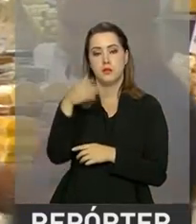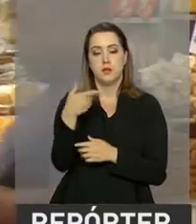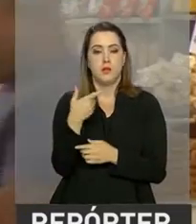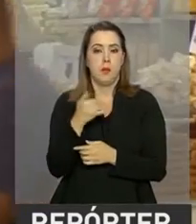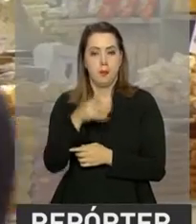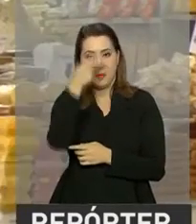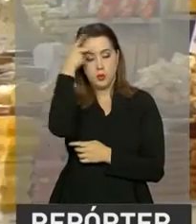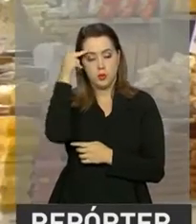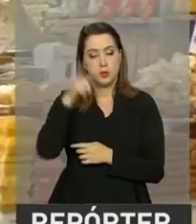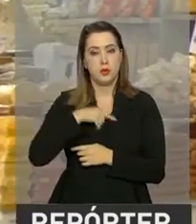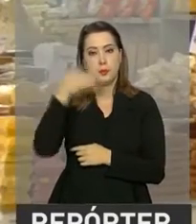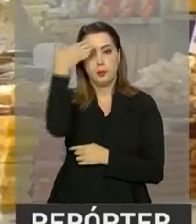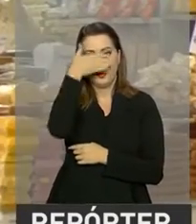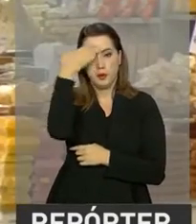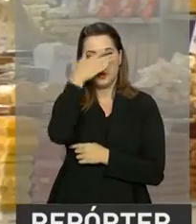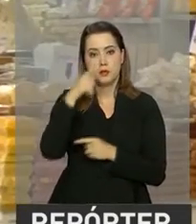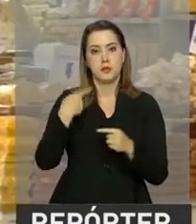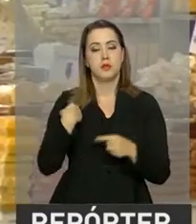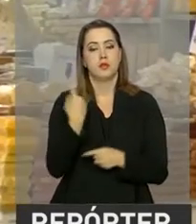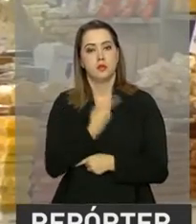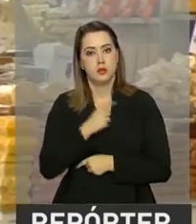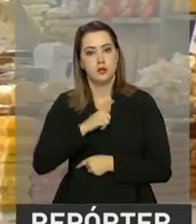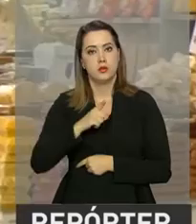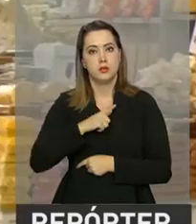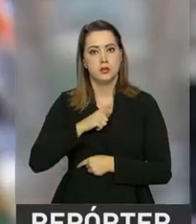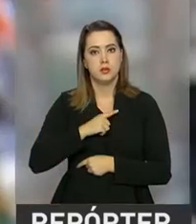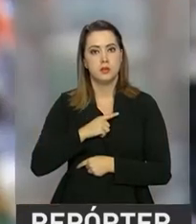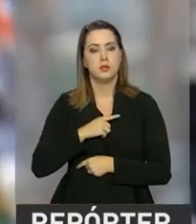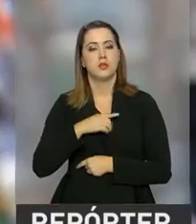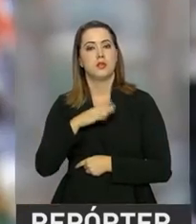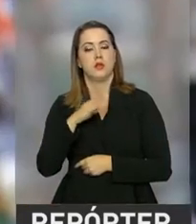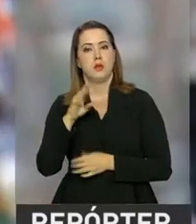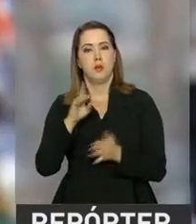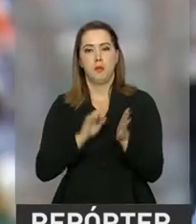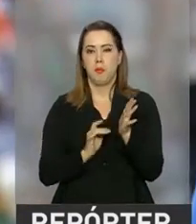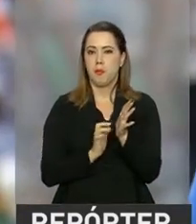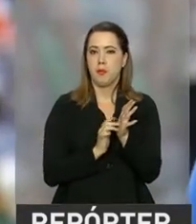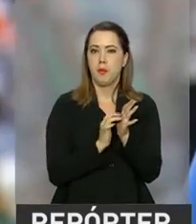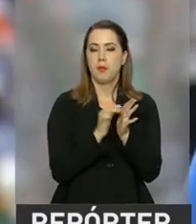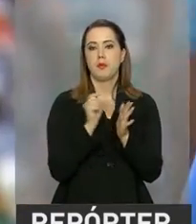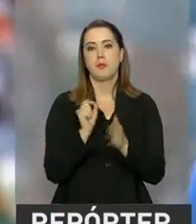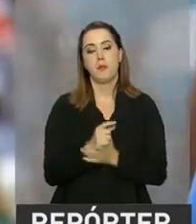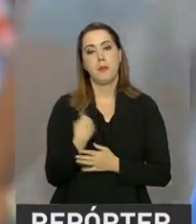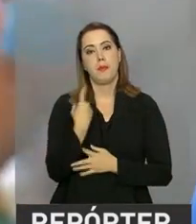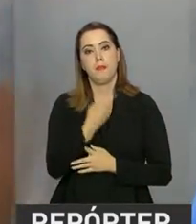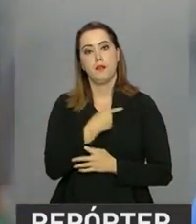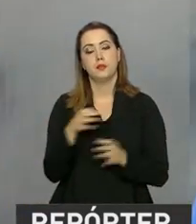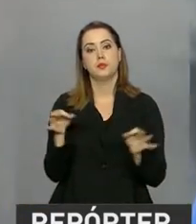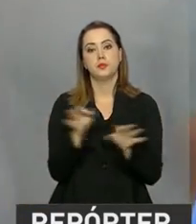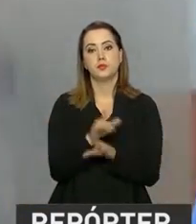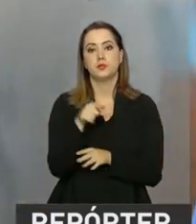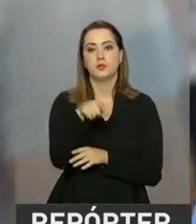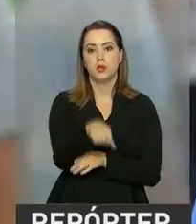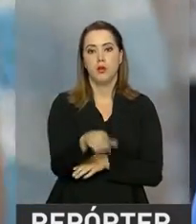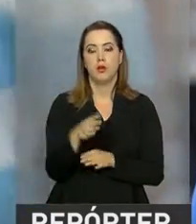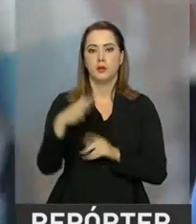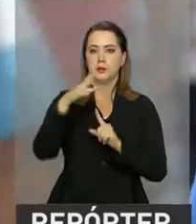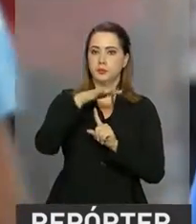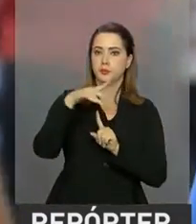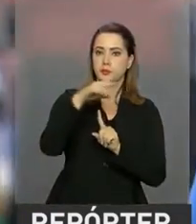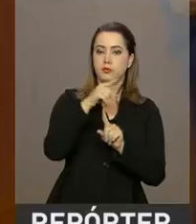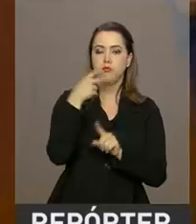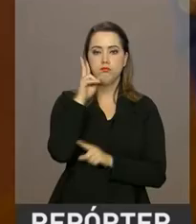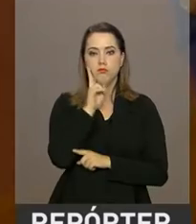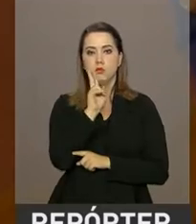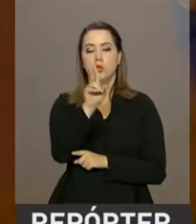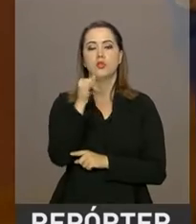visão, nós teremos ainda a sinalização em braille. E aqui termina o nosso passeio pela Feira de São Cristóvão. A gente percebeu que o que está